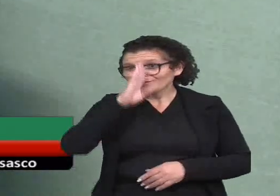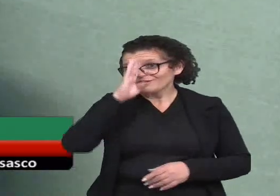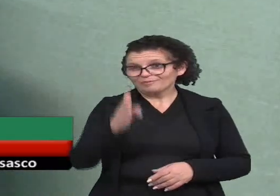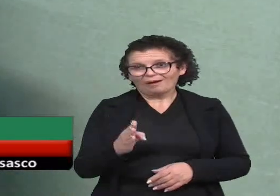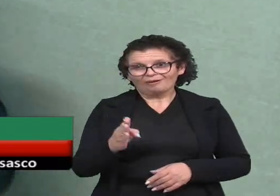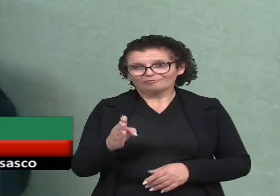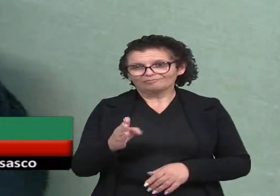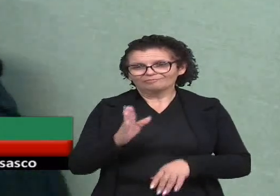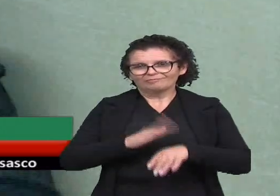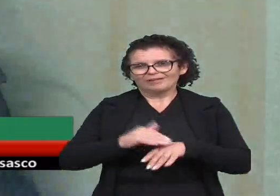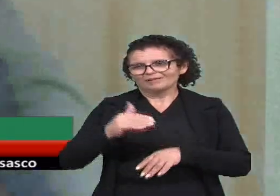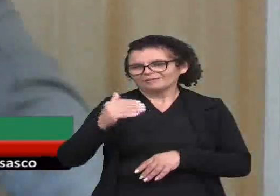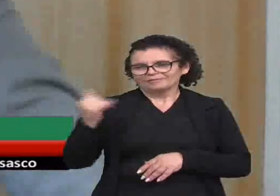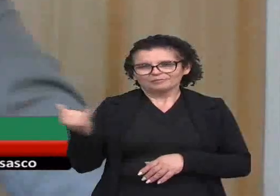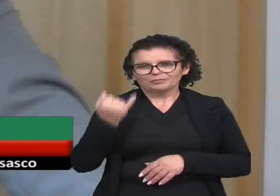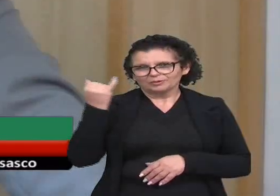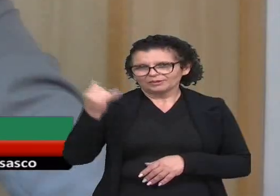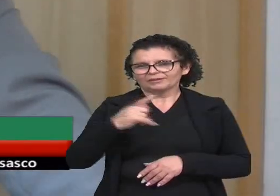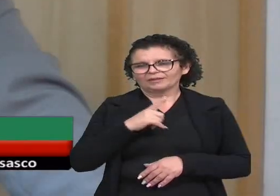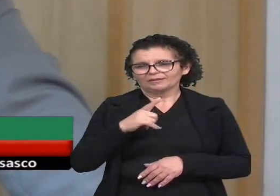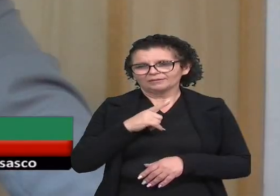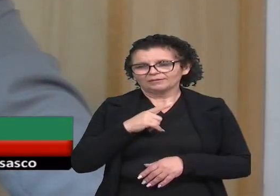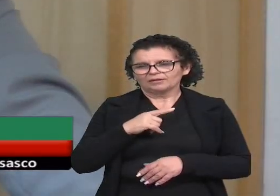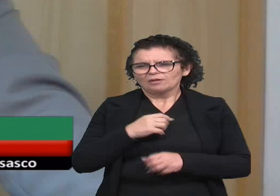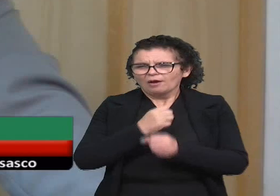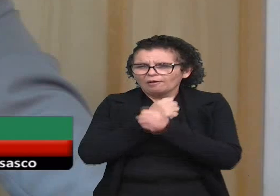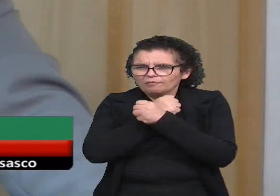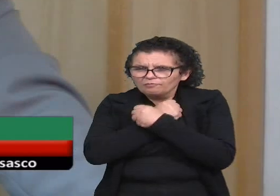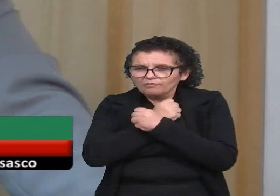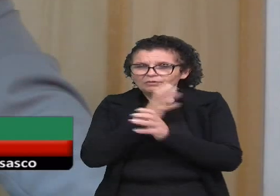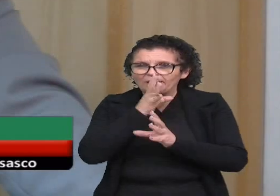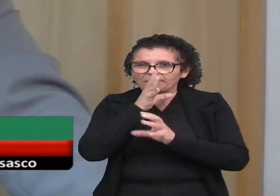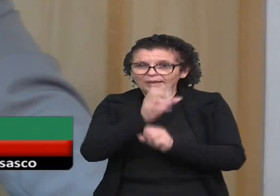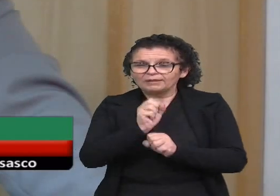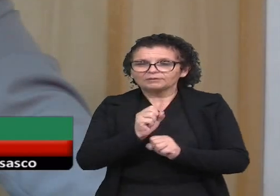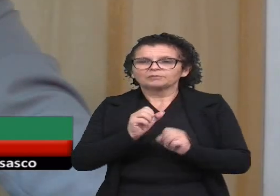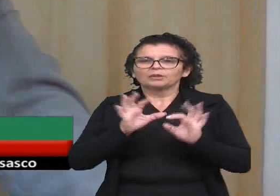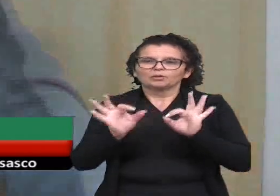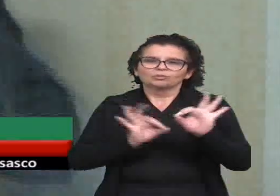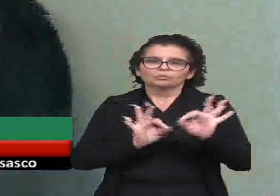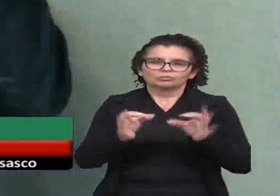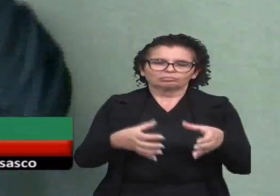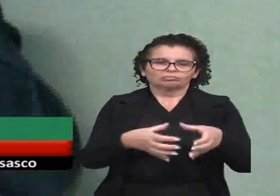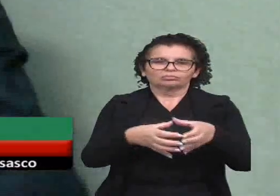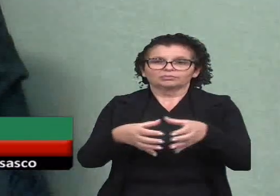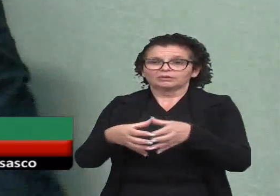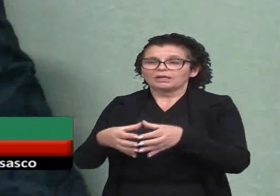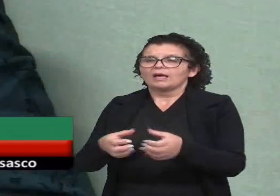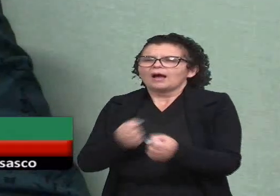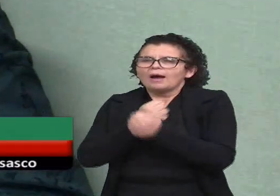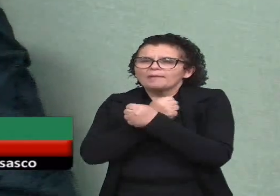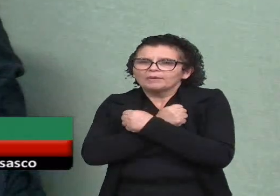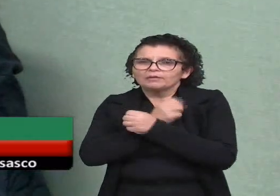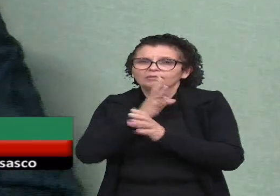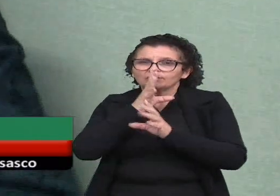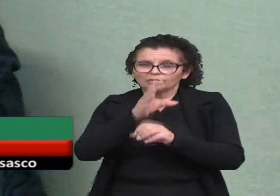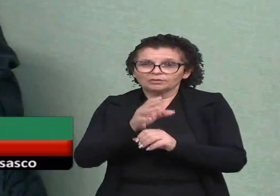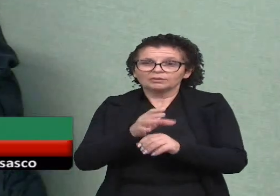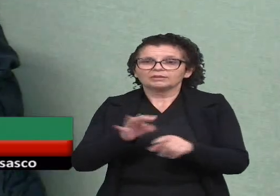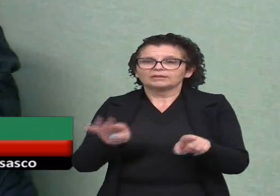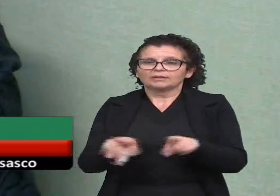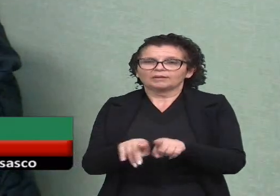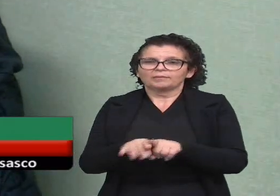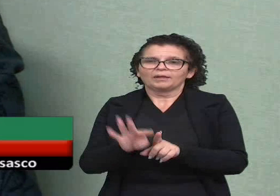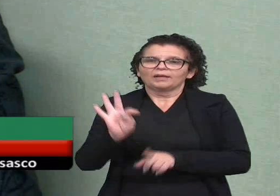é a Copa mais charmosa que tem mesmo, então eu queria deixar um forte abraço a toda a organização e mandar um abraço em especial a Tatiana